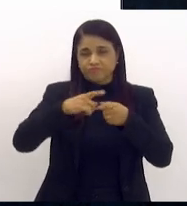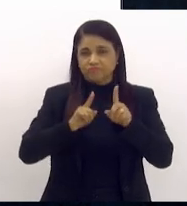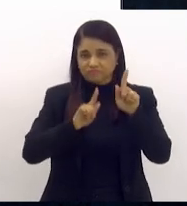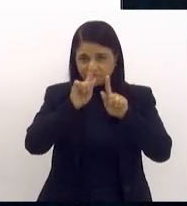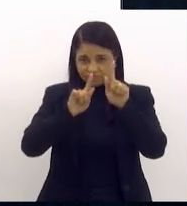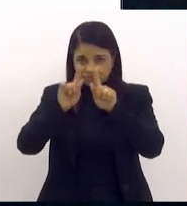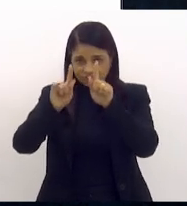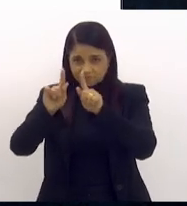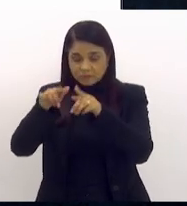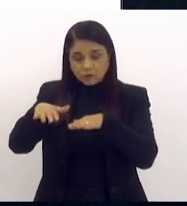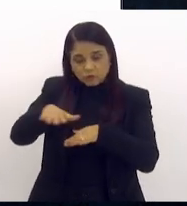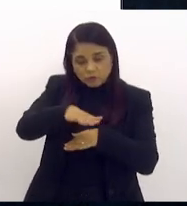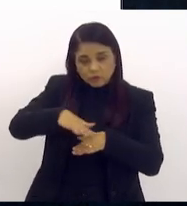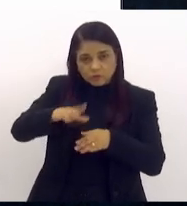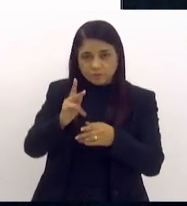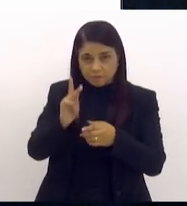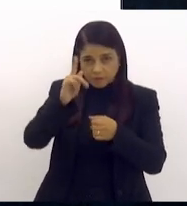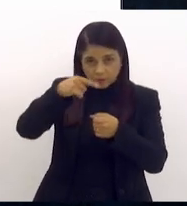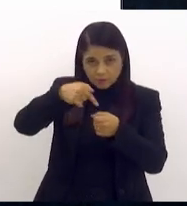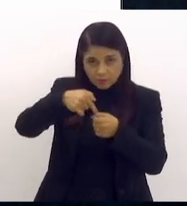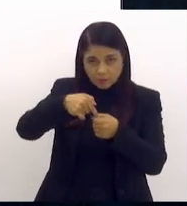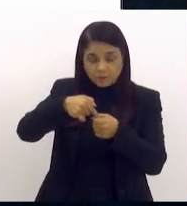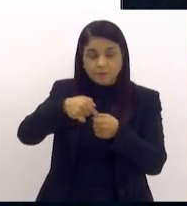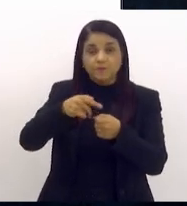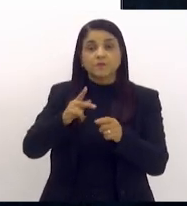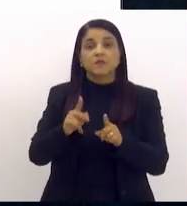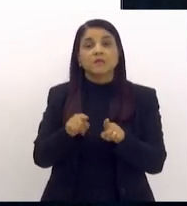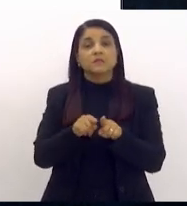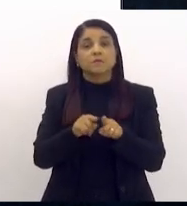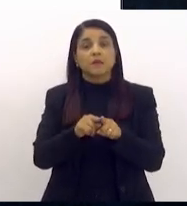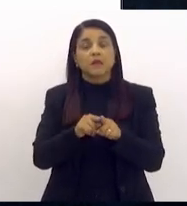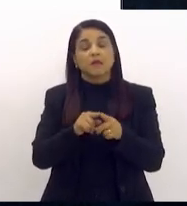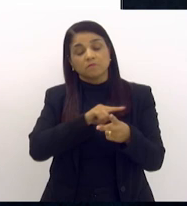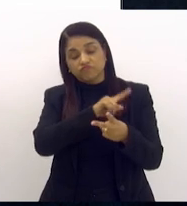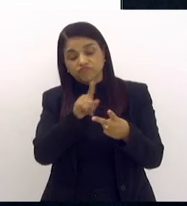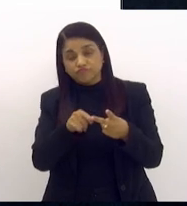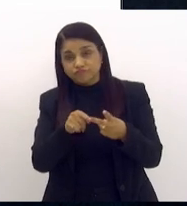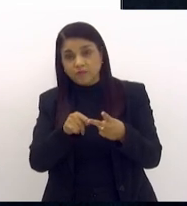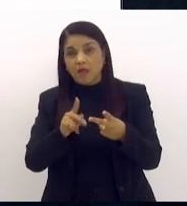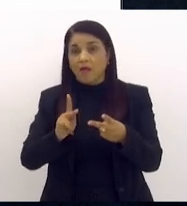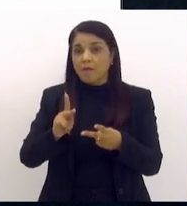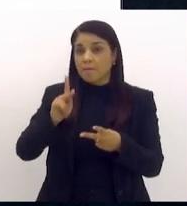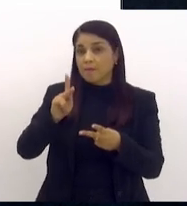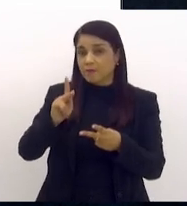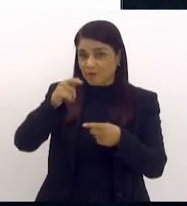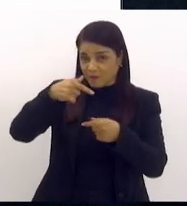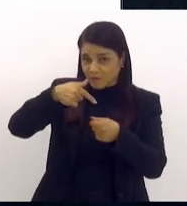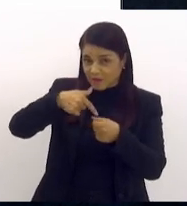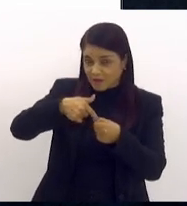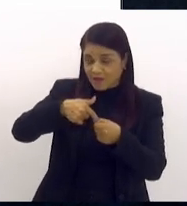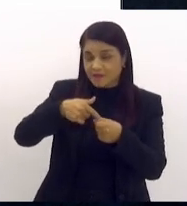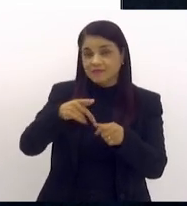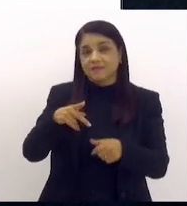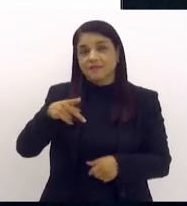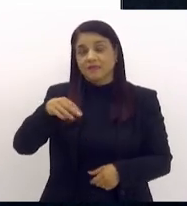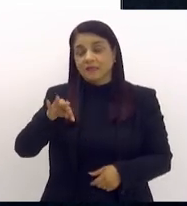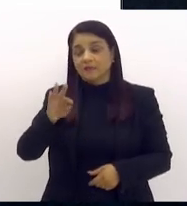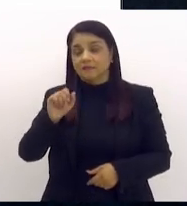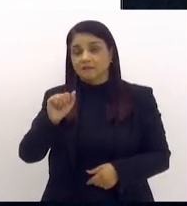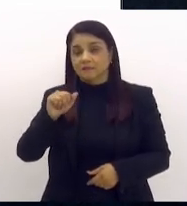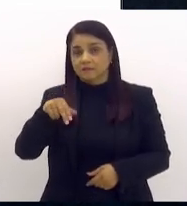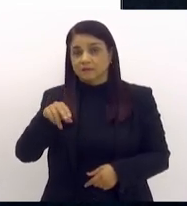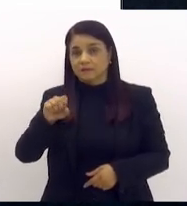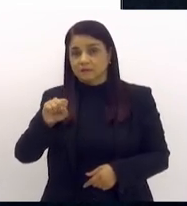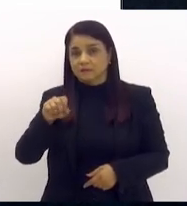né dos Campos de petróleo e o os outros atores são as próprias petroleiras a própria Petrobras né E a transpet que quando ela vai